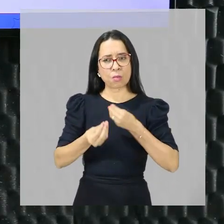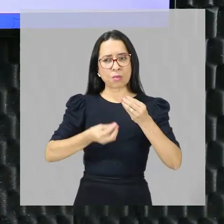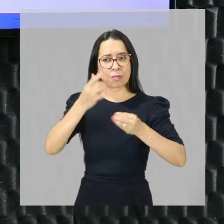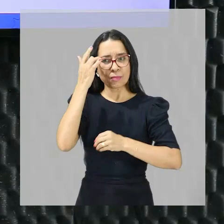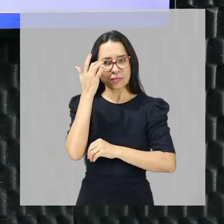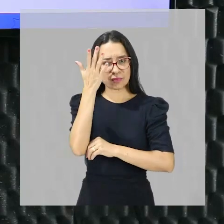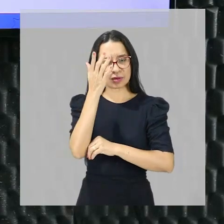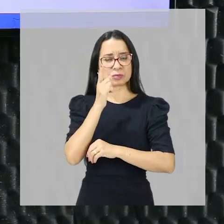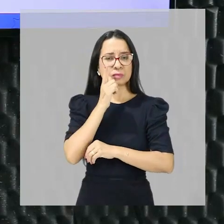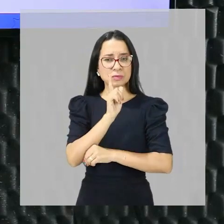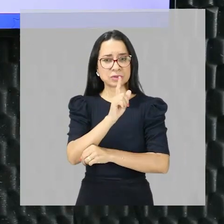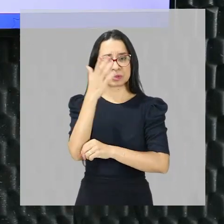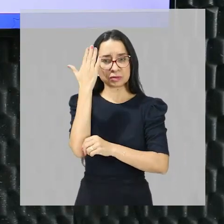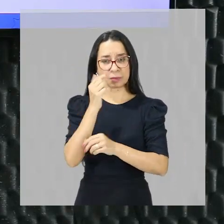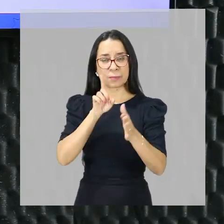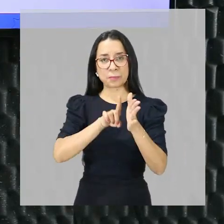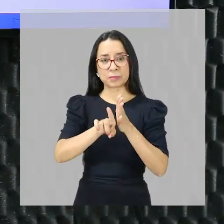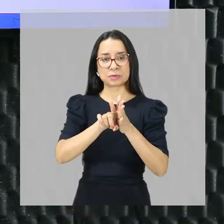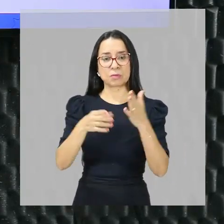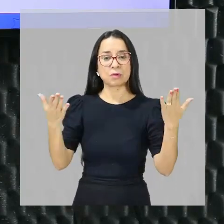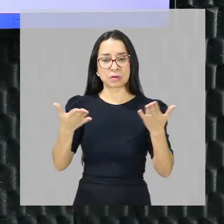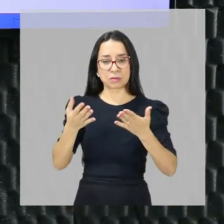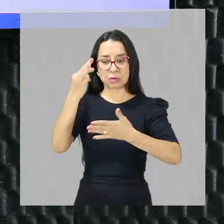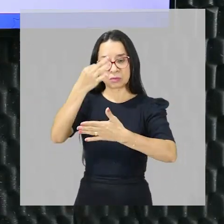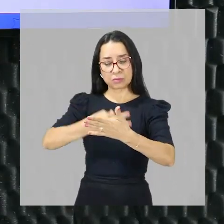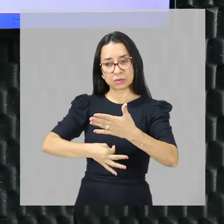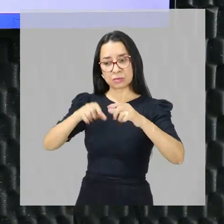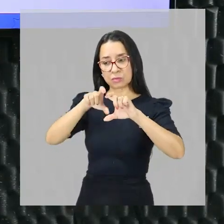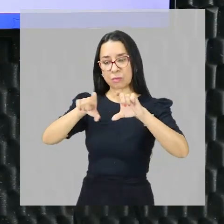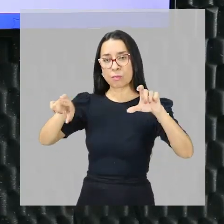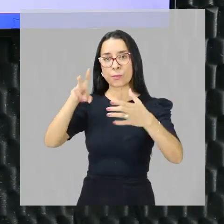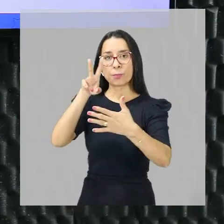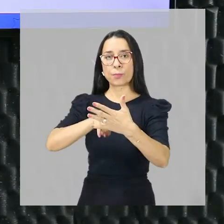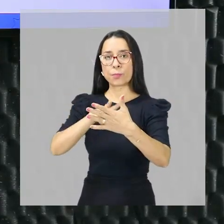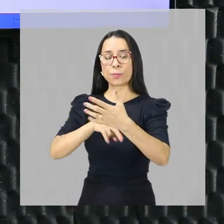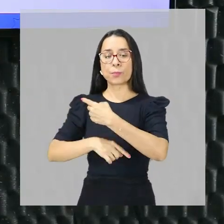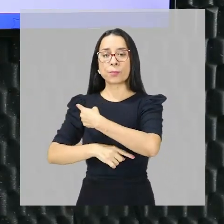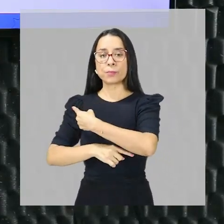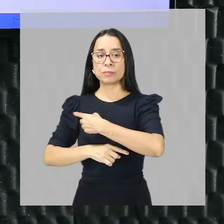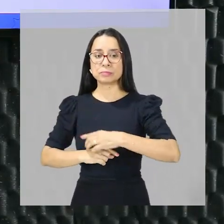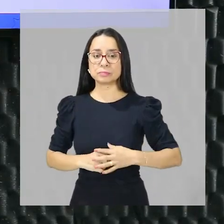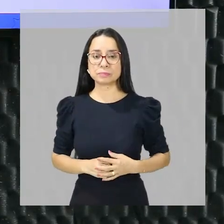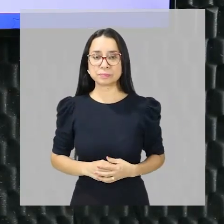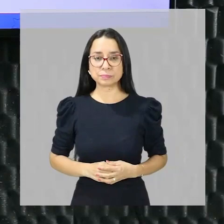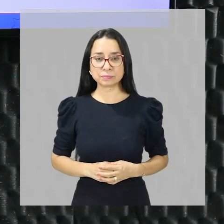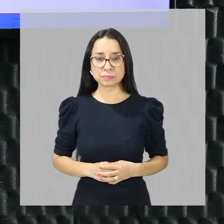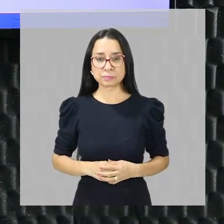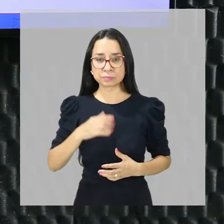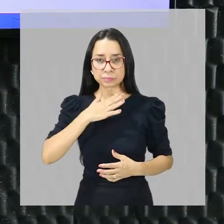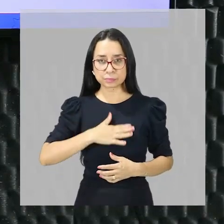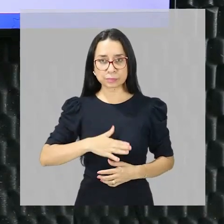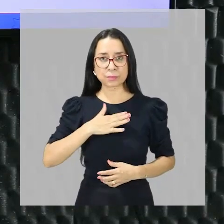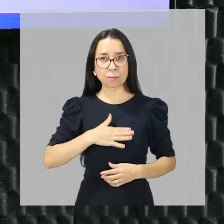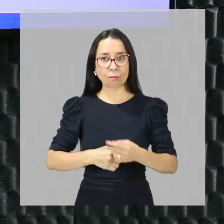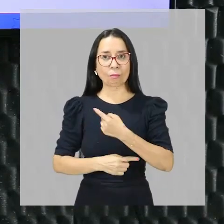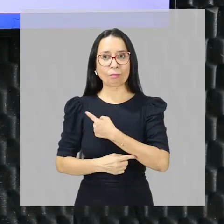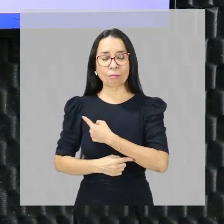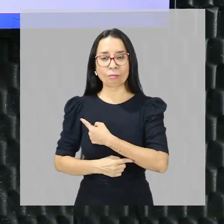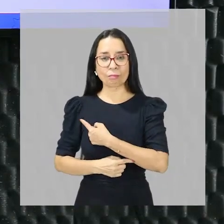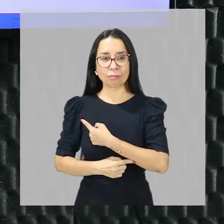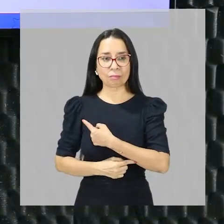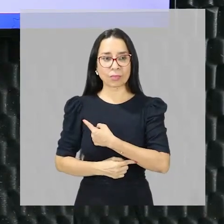identificar a questão? Bora agora para o texto motivador. Olha o que ele te diz. Vamos lá. Com calma.